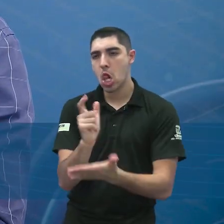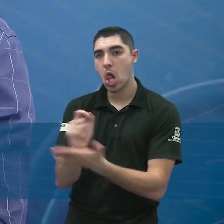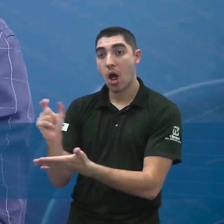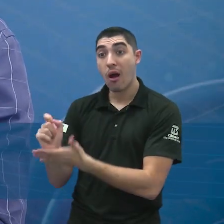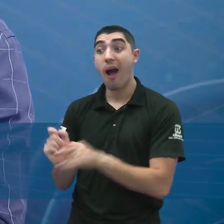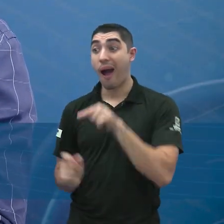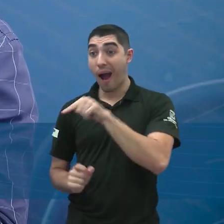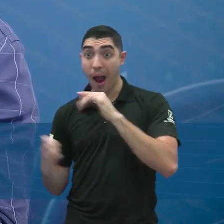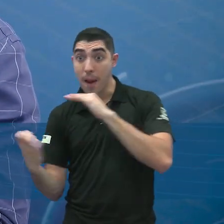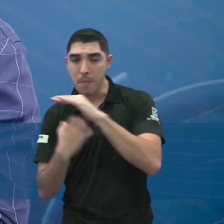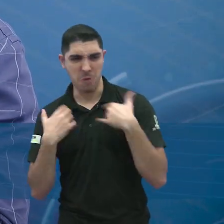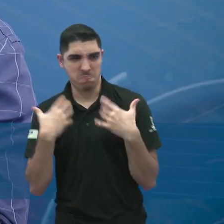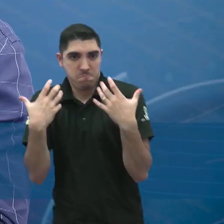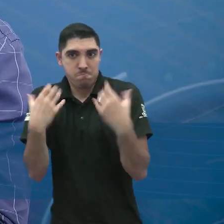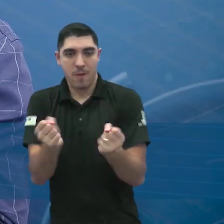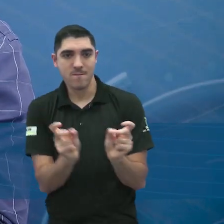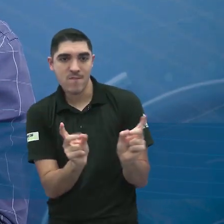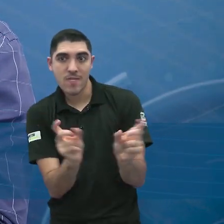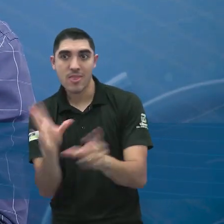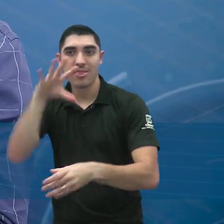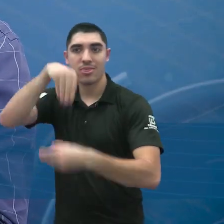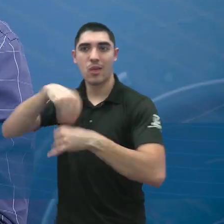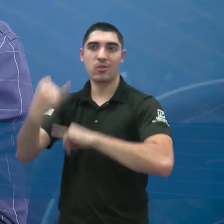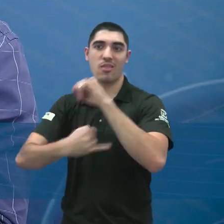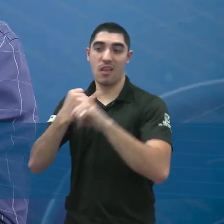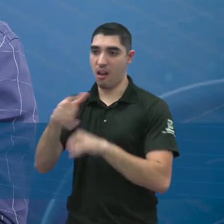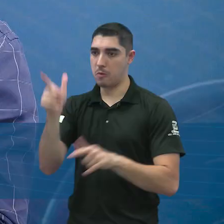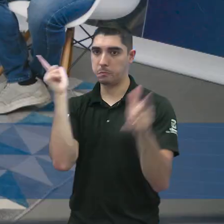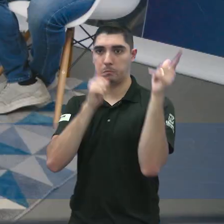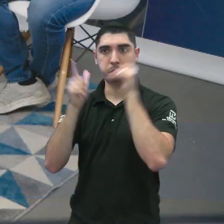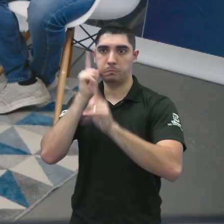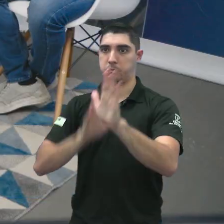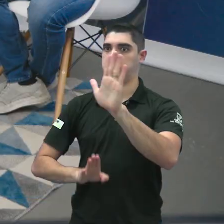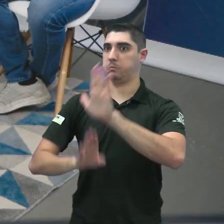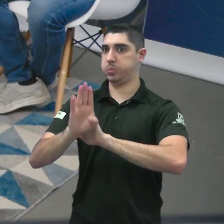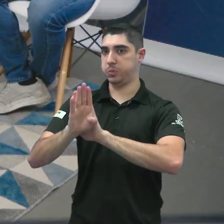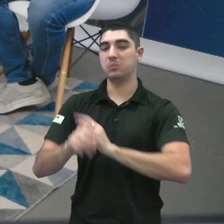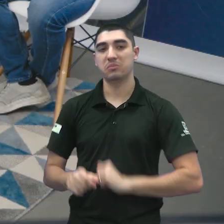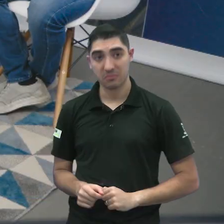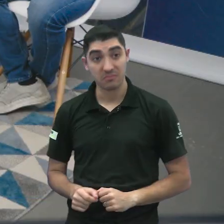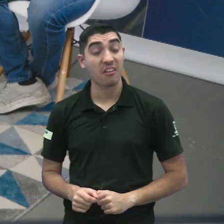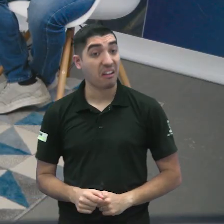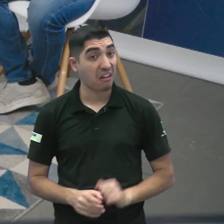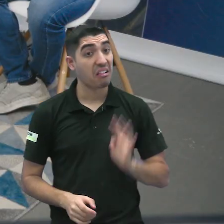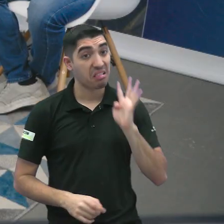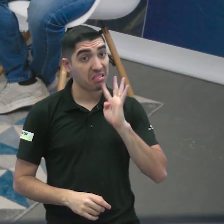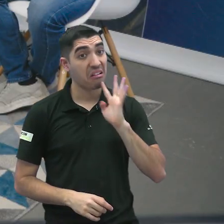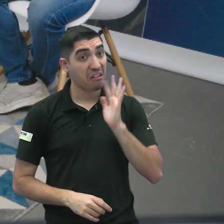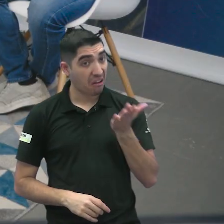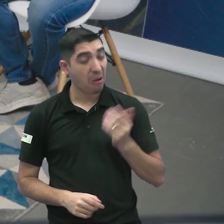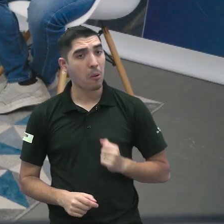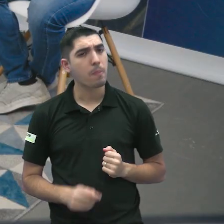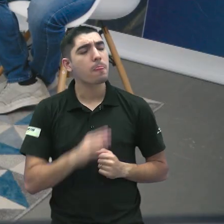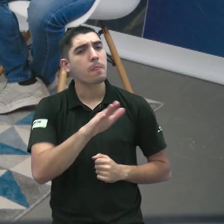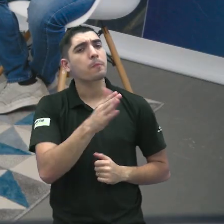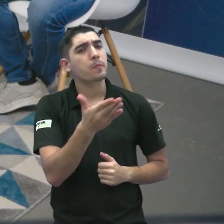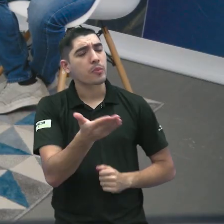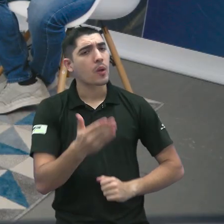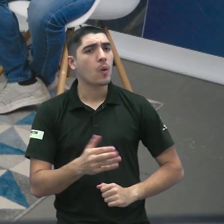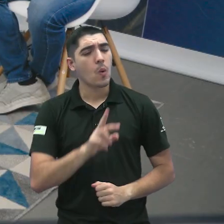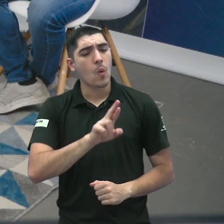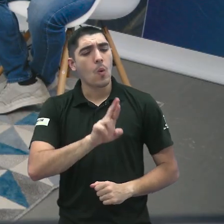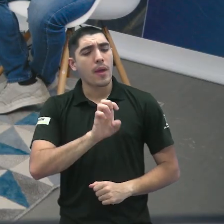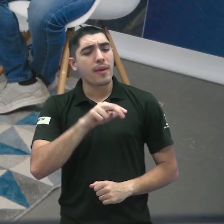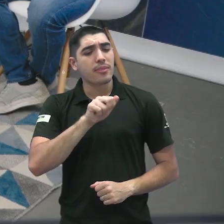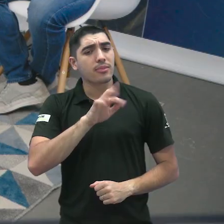ter sucesso nessa parte de e-commerce, sabe? Muito bacana. E com toda essa movimentação, Renato, né?